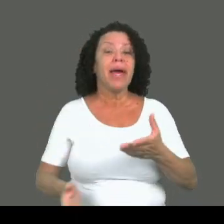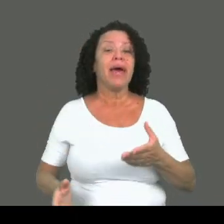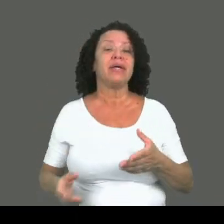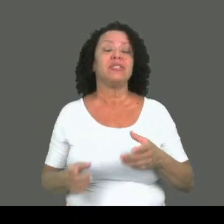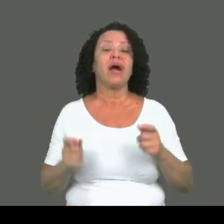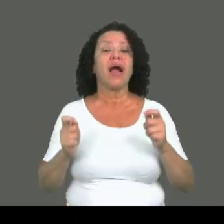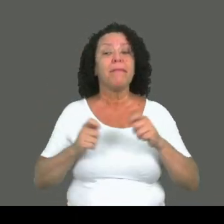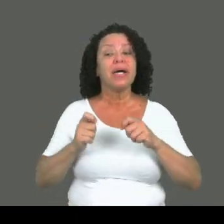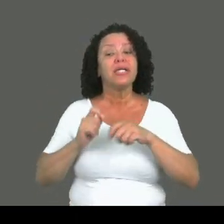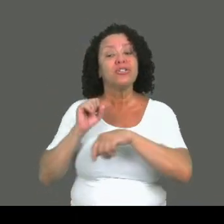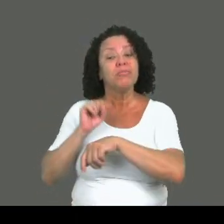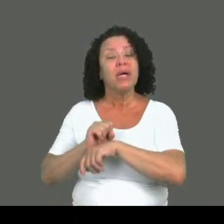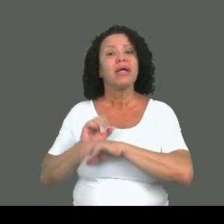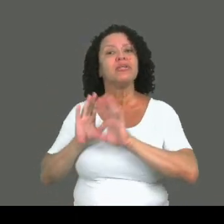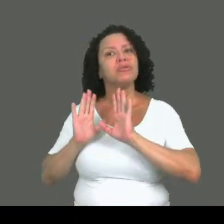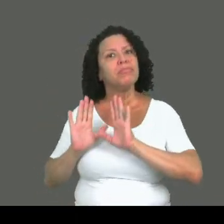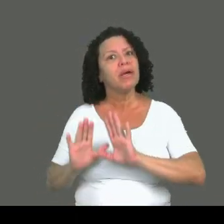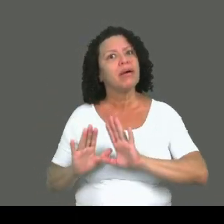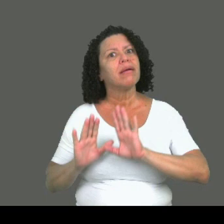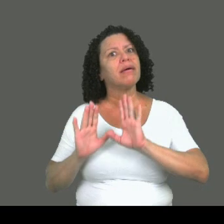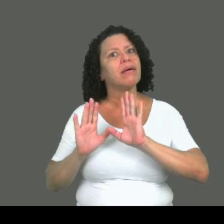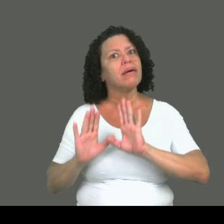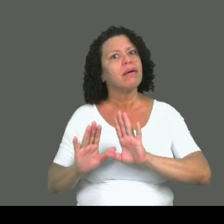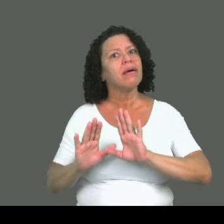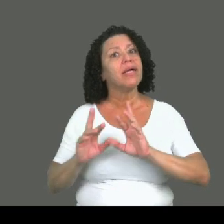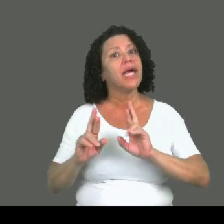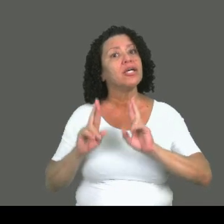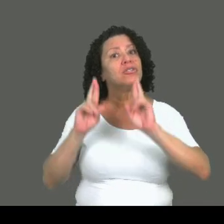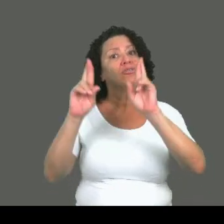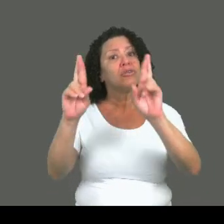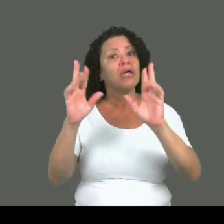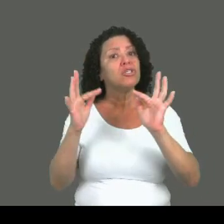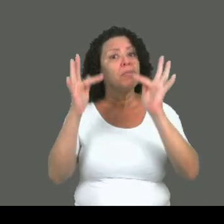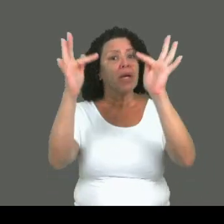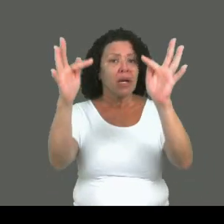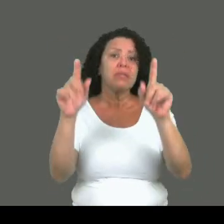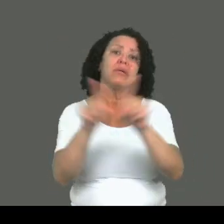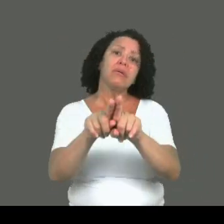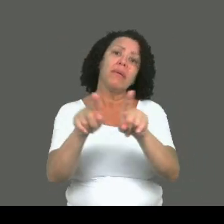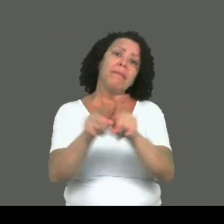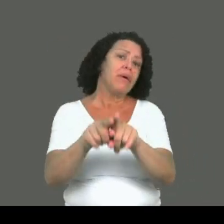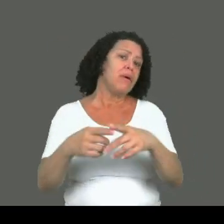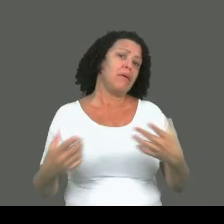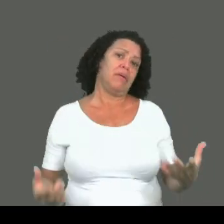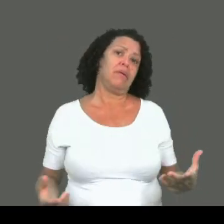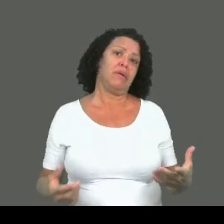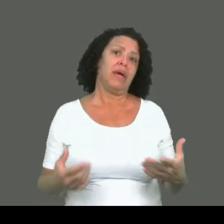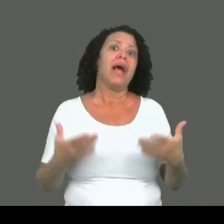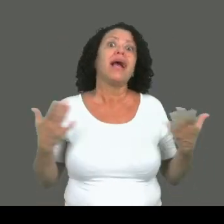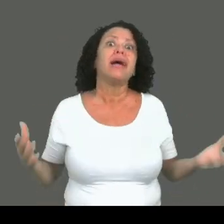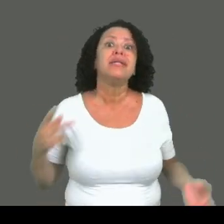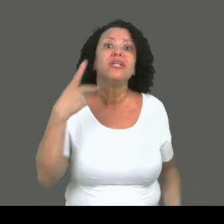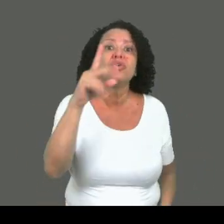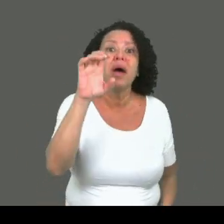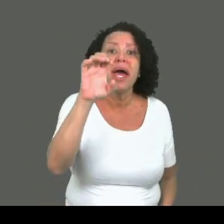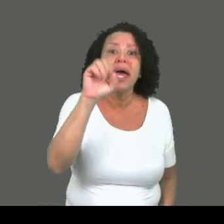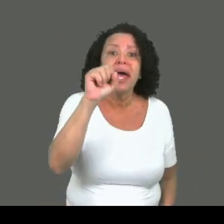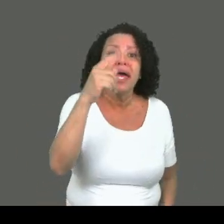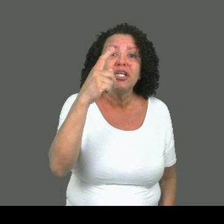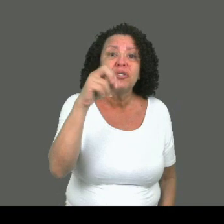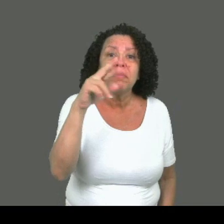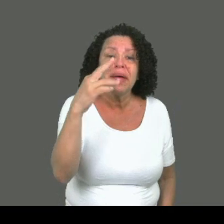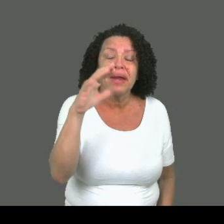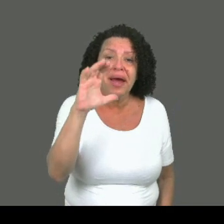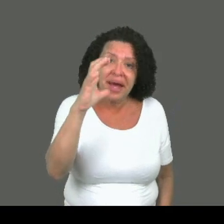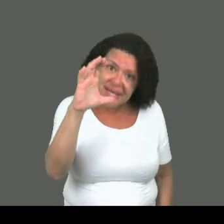esperar, assim como perde a esperança, né? São duas coisas distintas, mas o sujeito, quando entra numa